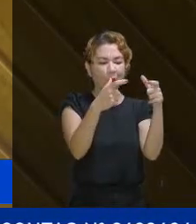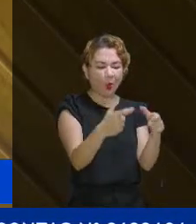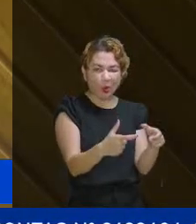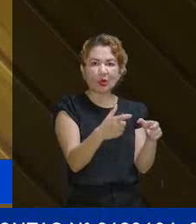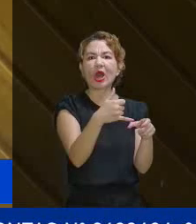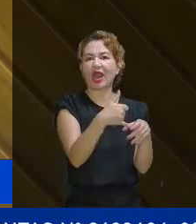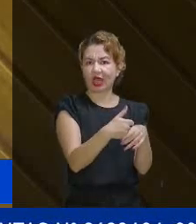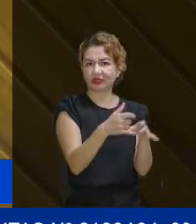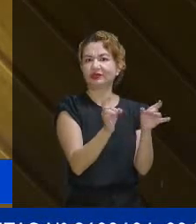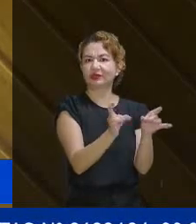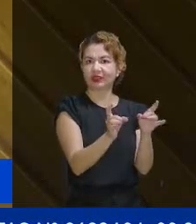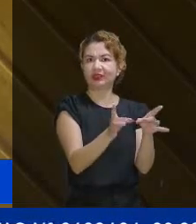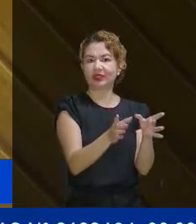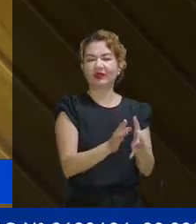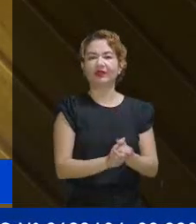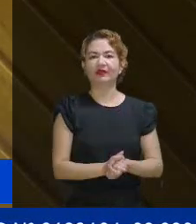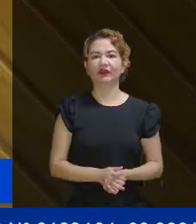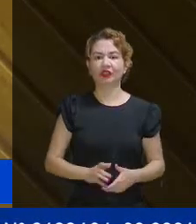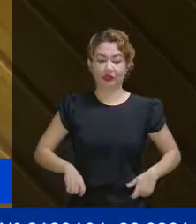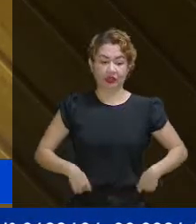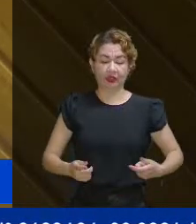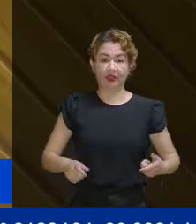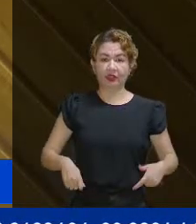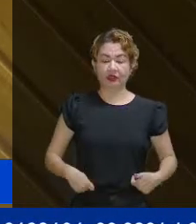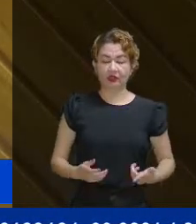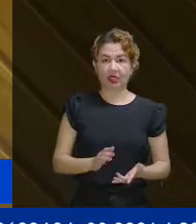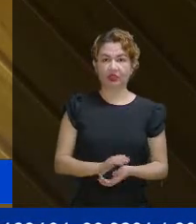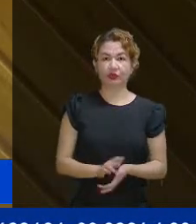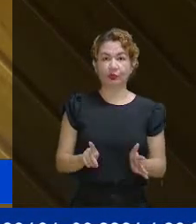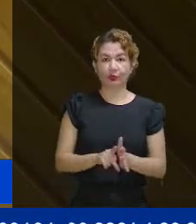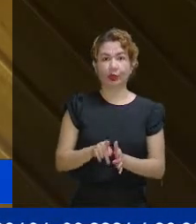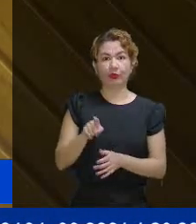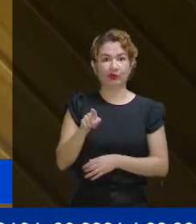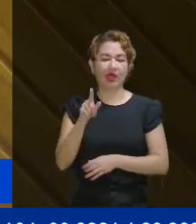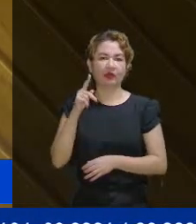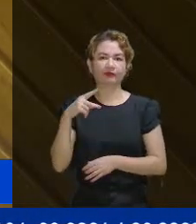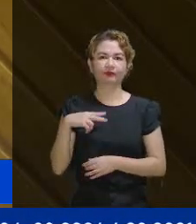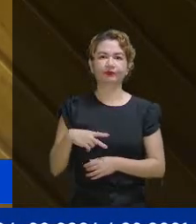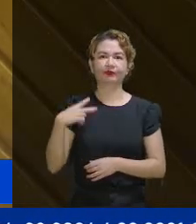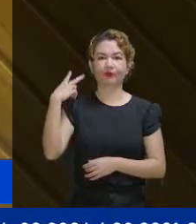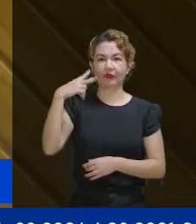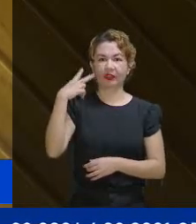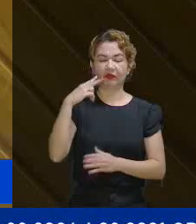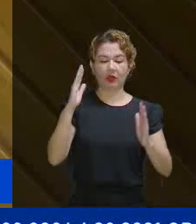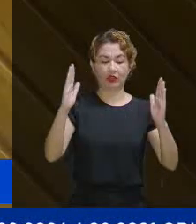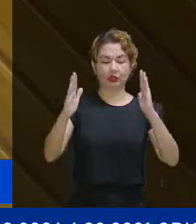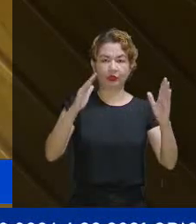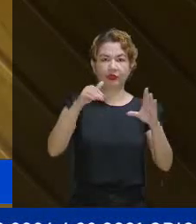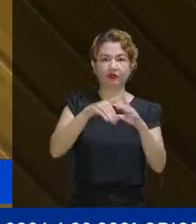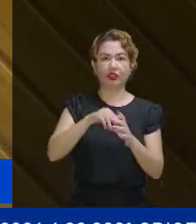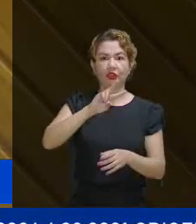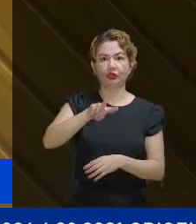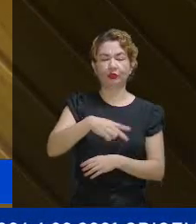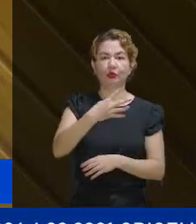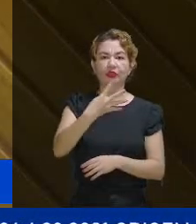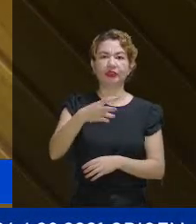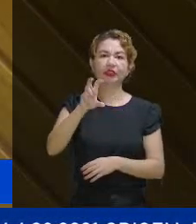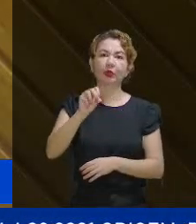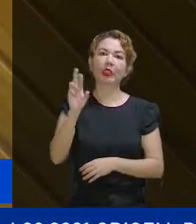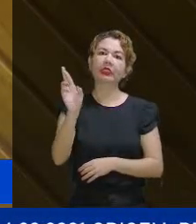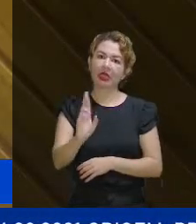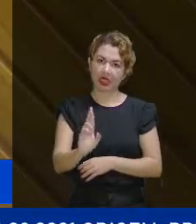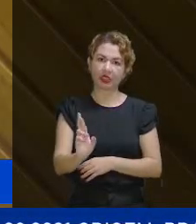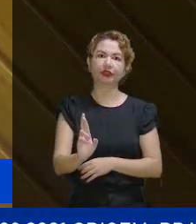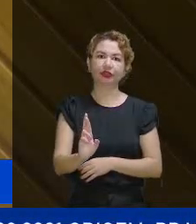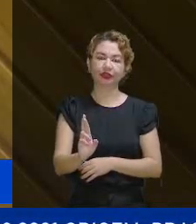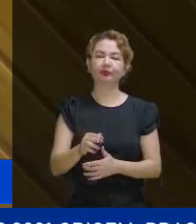naquele município. O gasto apresentado pela vereadora no período das eleições foi de R$